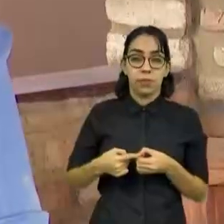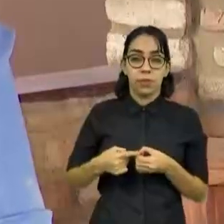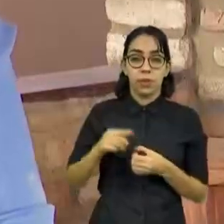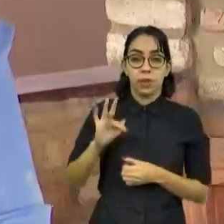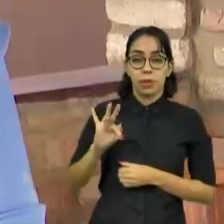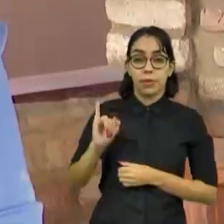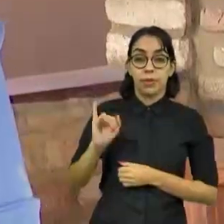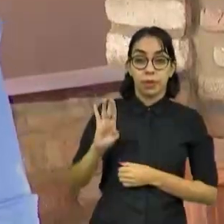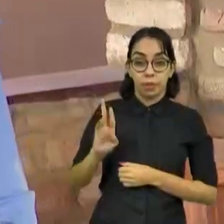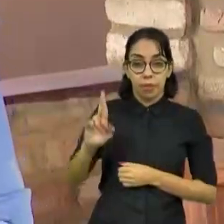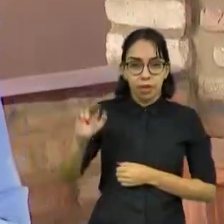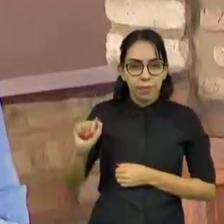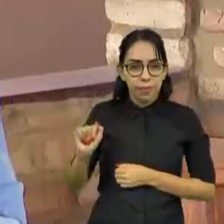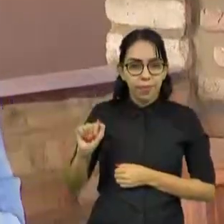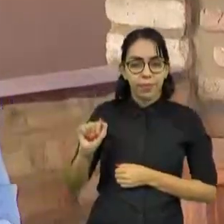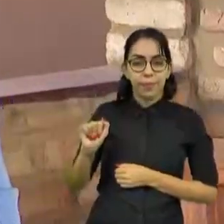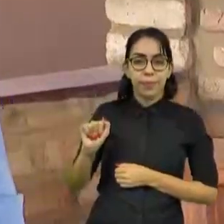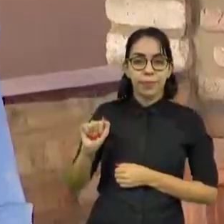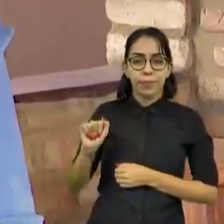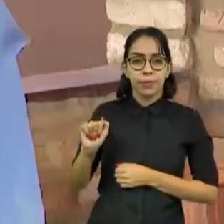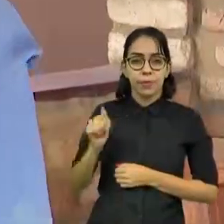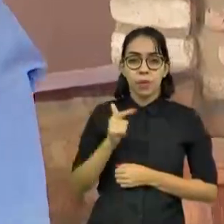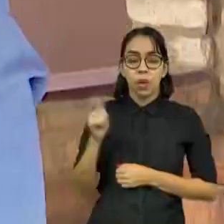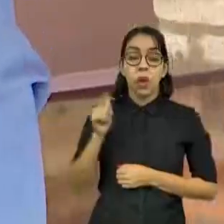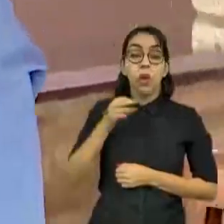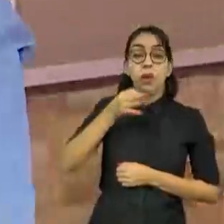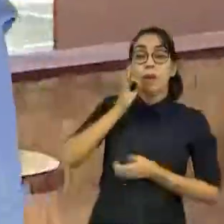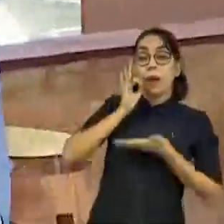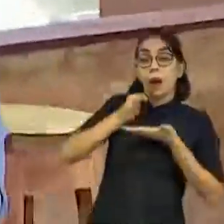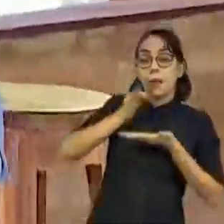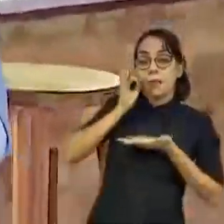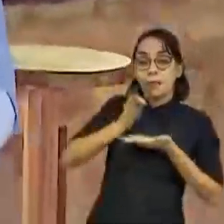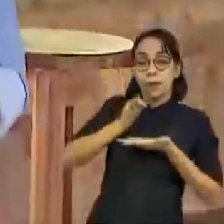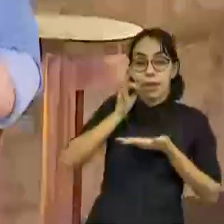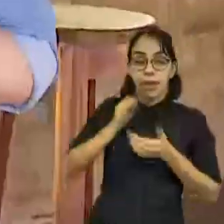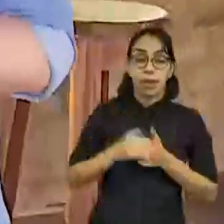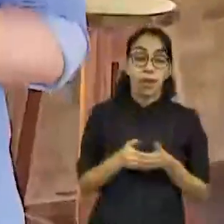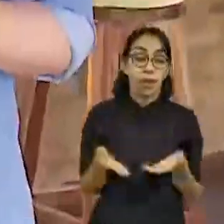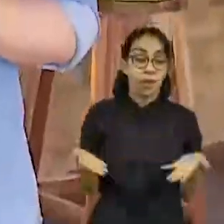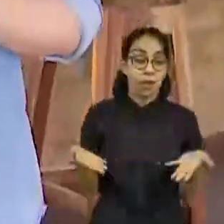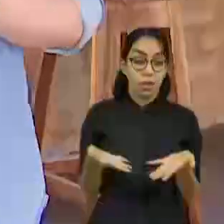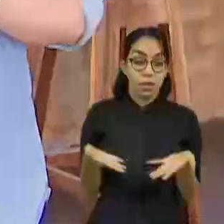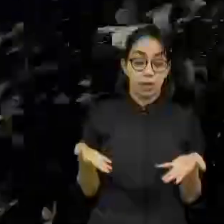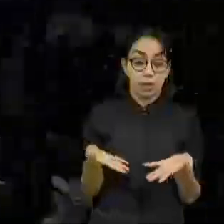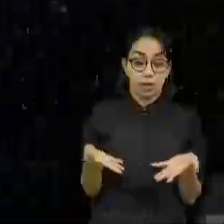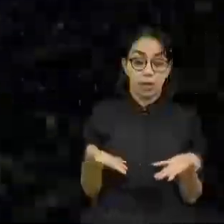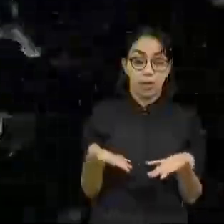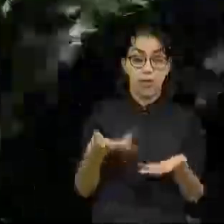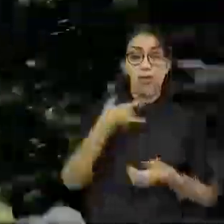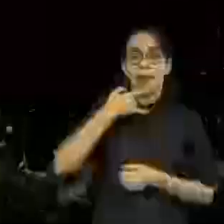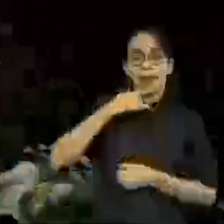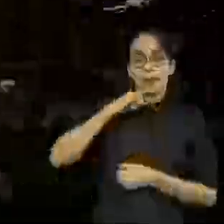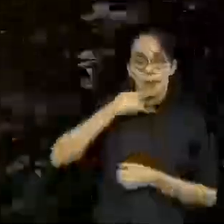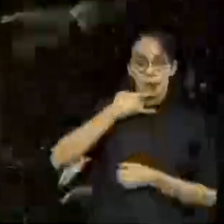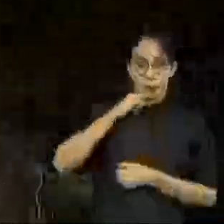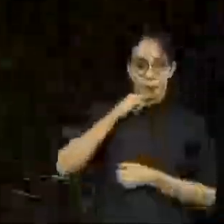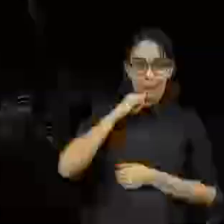Pindoguaba. Em Baturité, o café. E em Viçosa do Ceará, a cachaça.